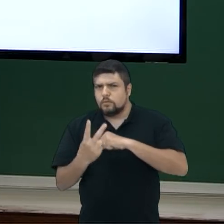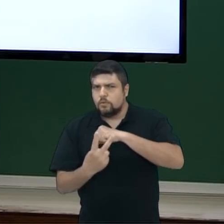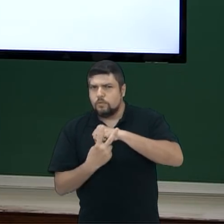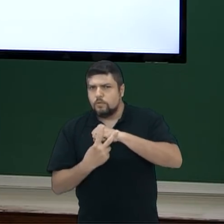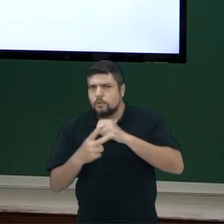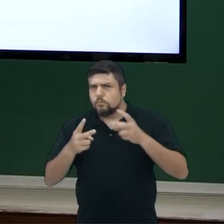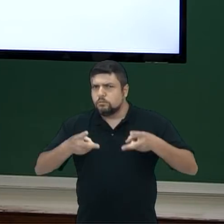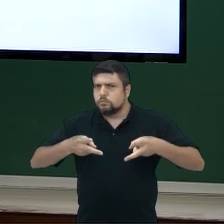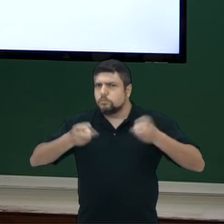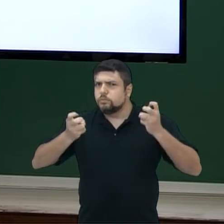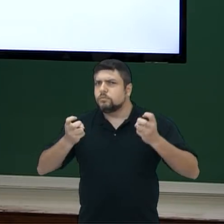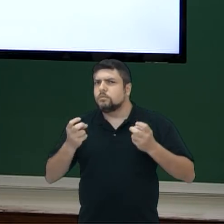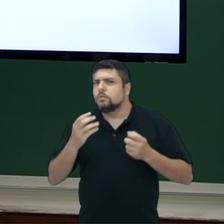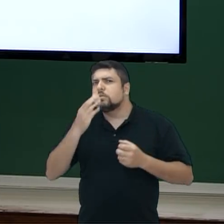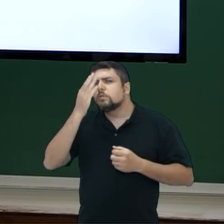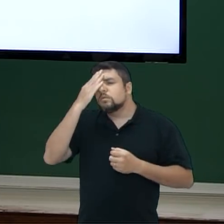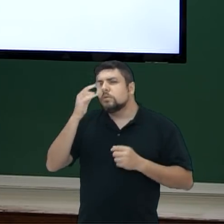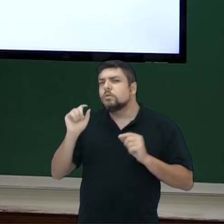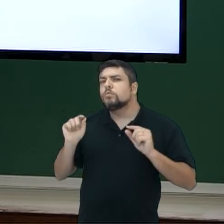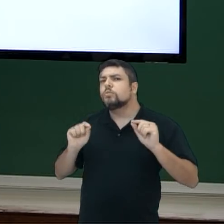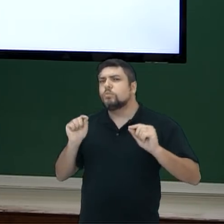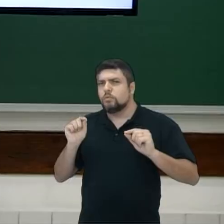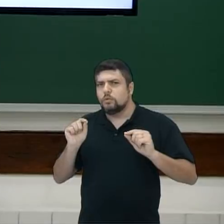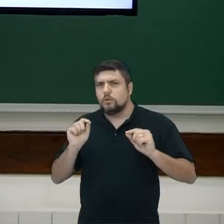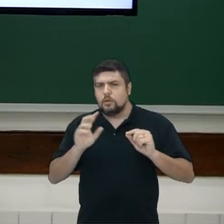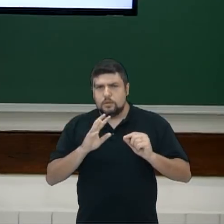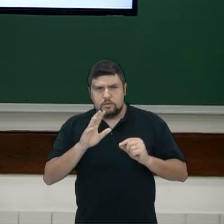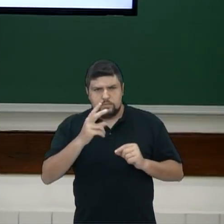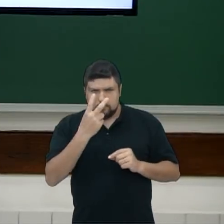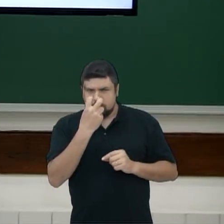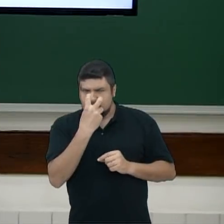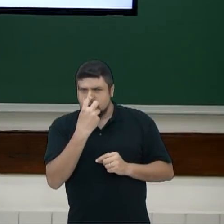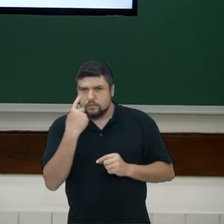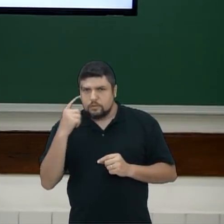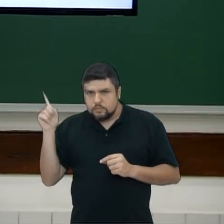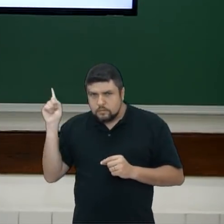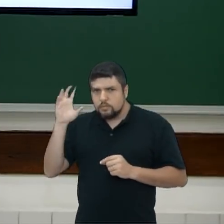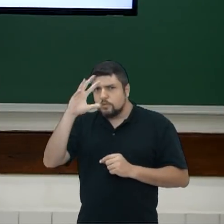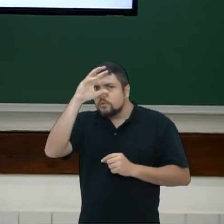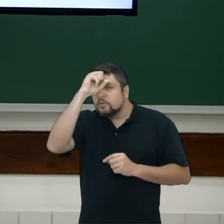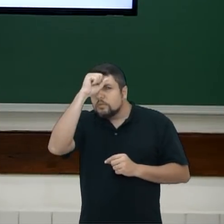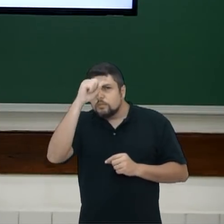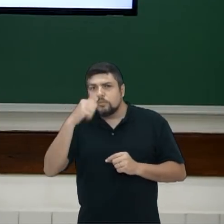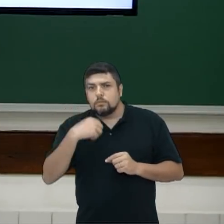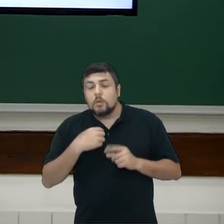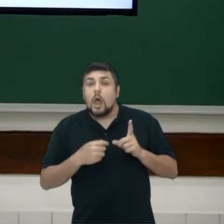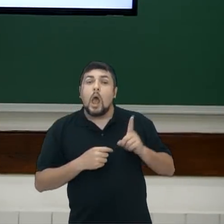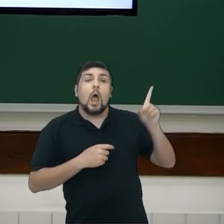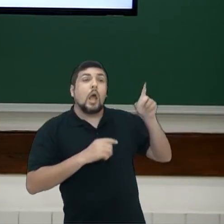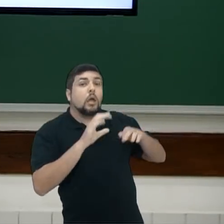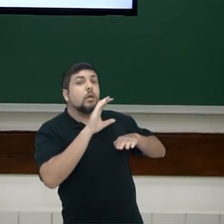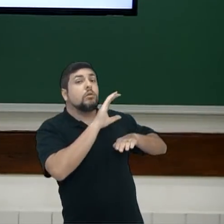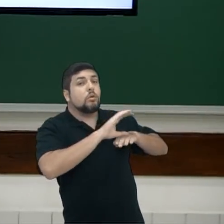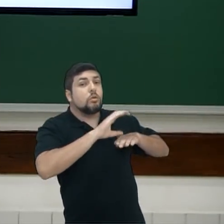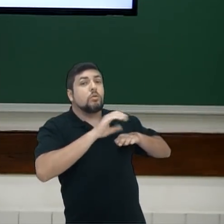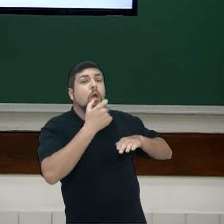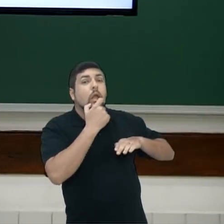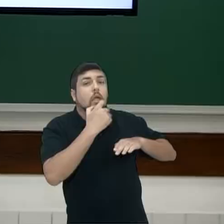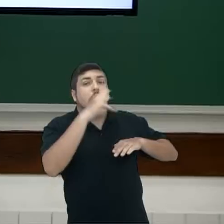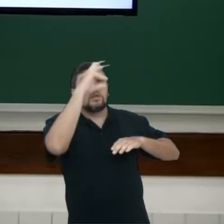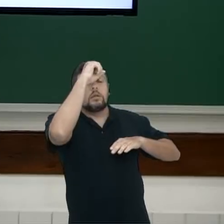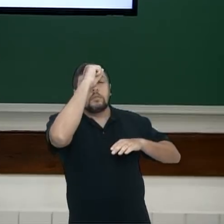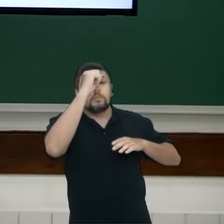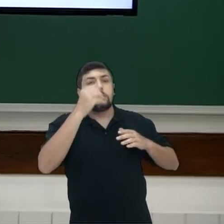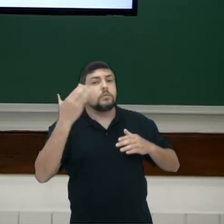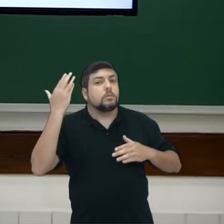verbos? Você sabe de que verbos eu estou falando? Você já viu? Você já aprendeu? No meu curso de inglês eu aprendi passado. A